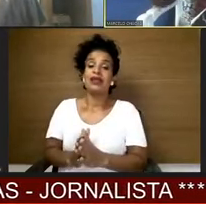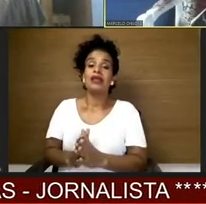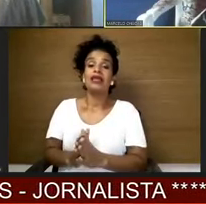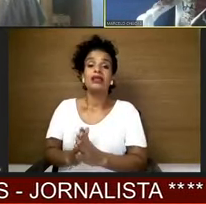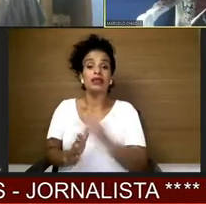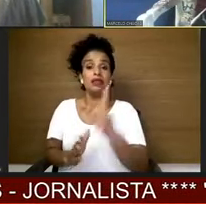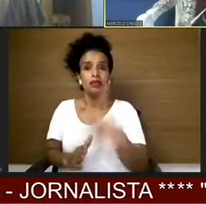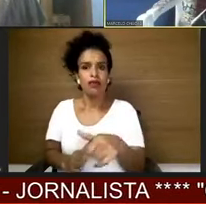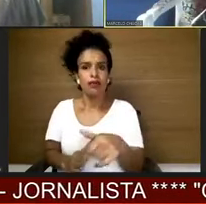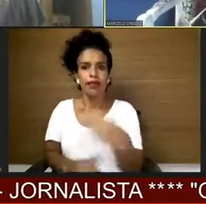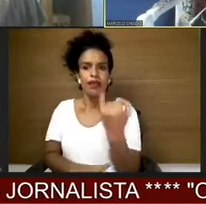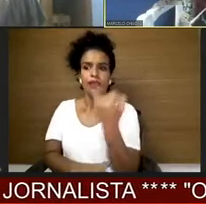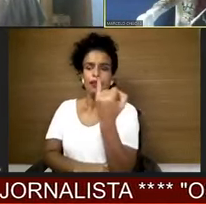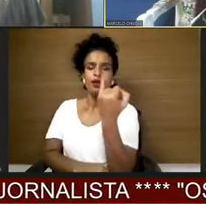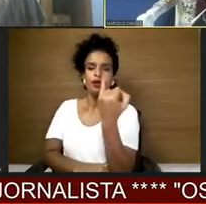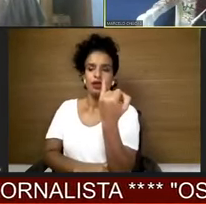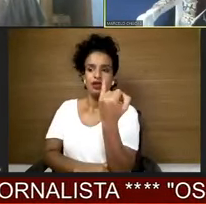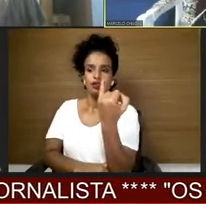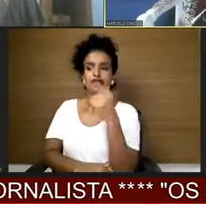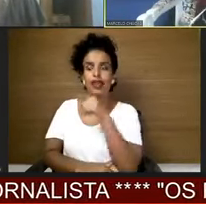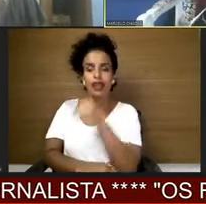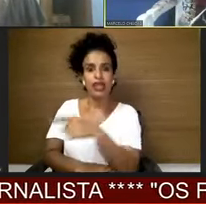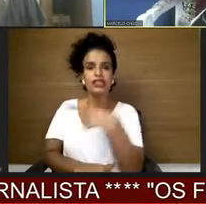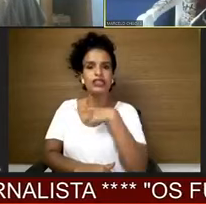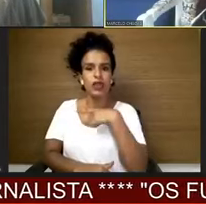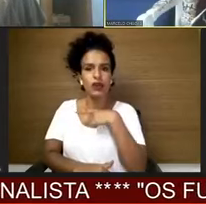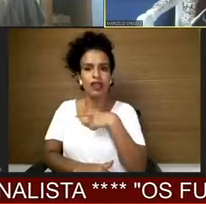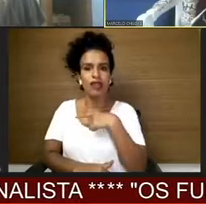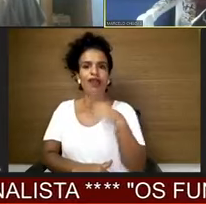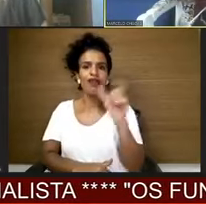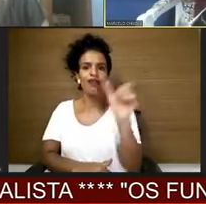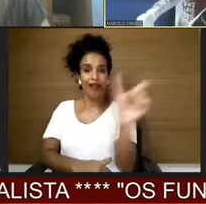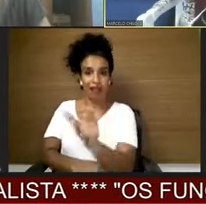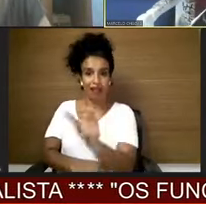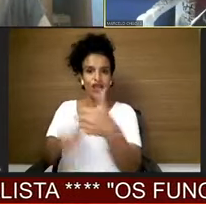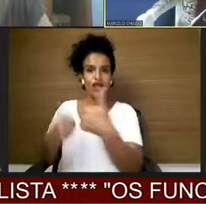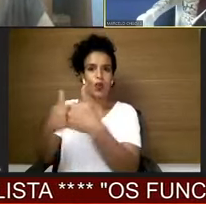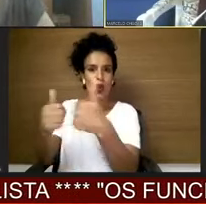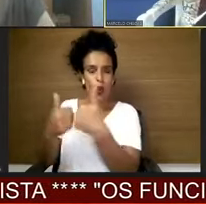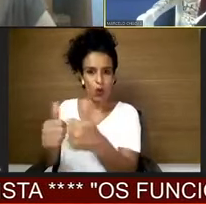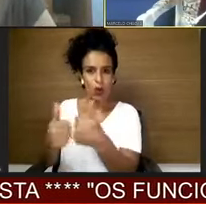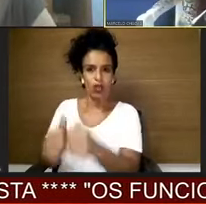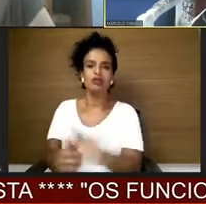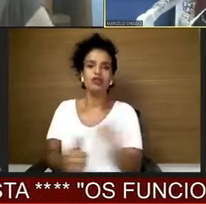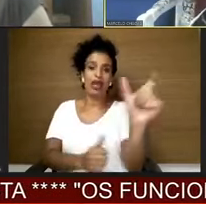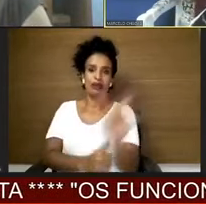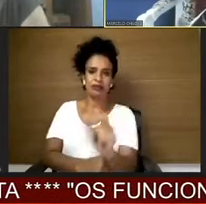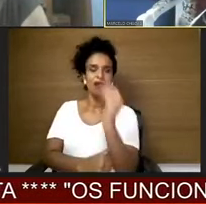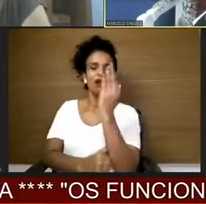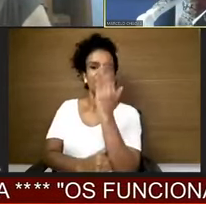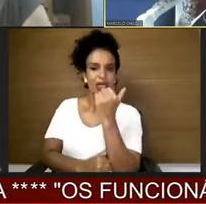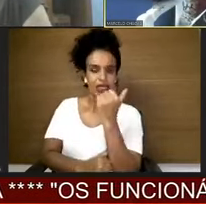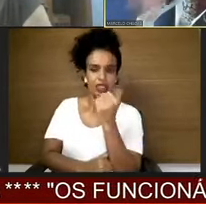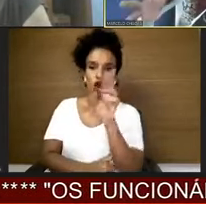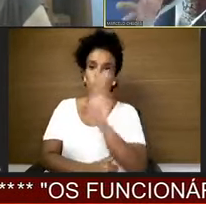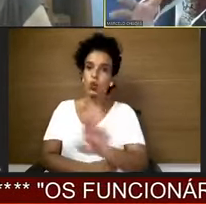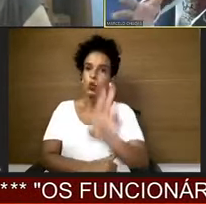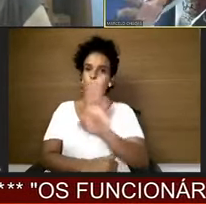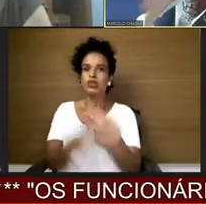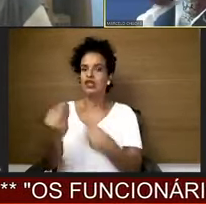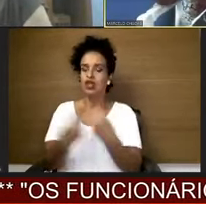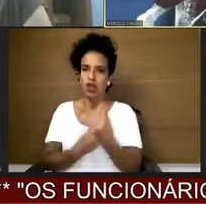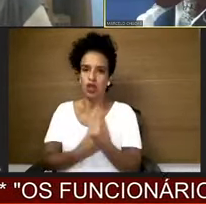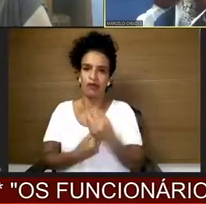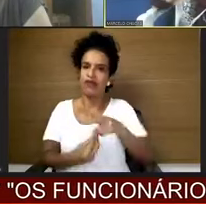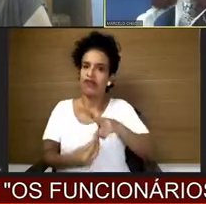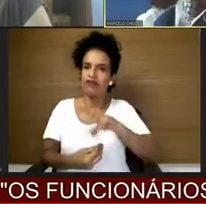vida dele, que é o ticket, que é o vale-transporte, que ele utiliza de outra maneira e vai a pé, ou pega, enfim, dá um jeito ali e